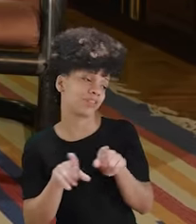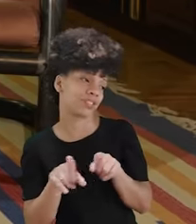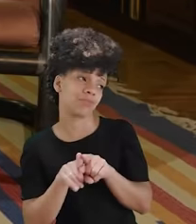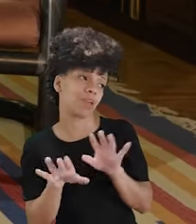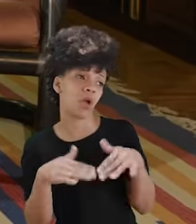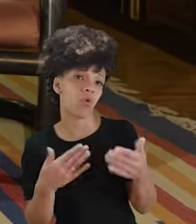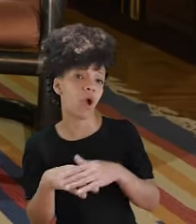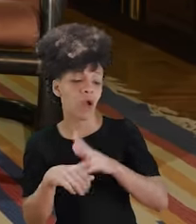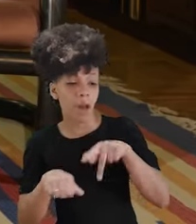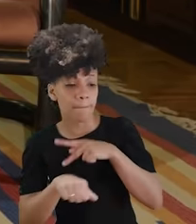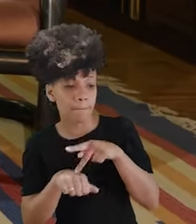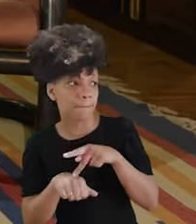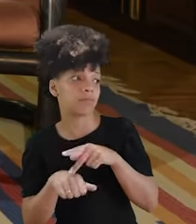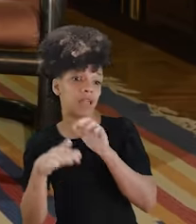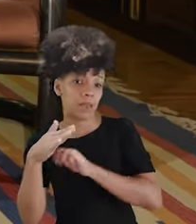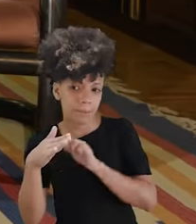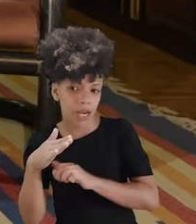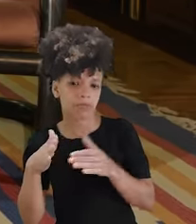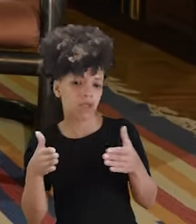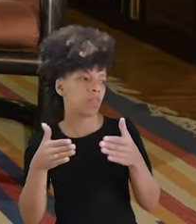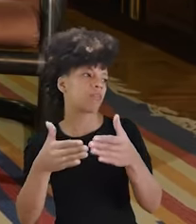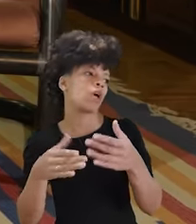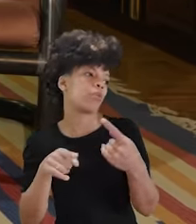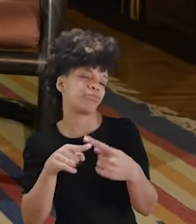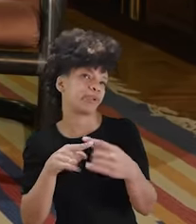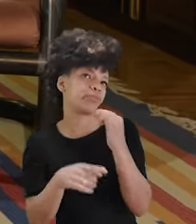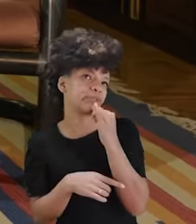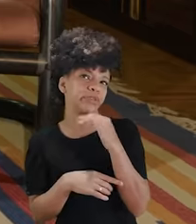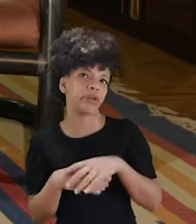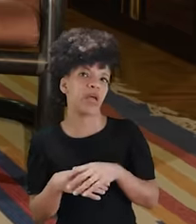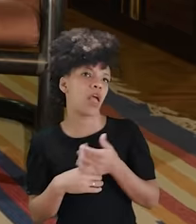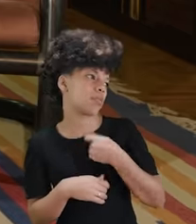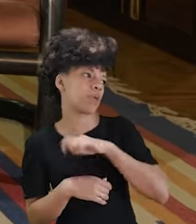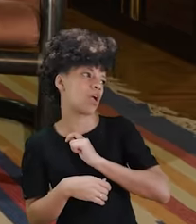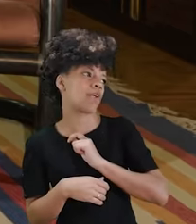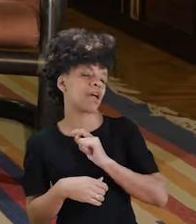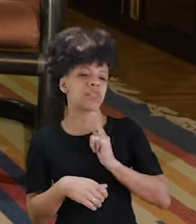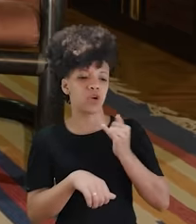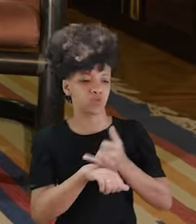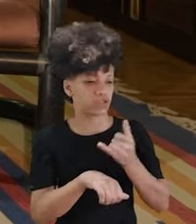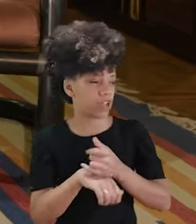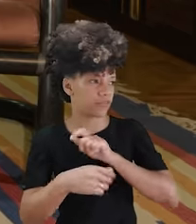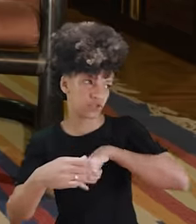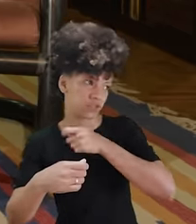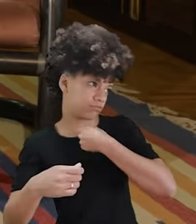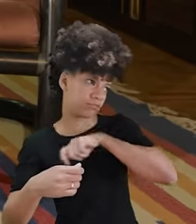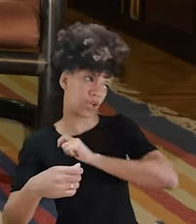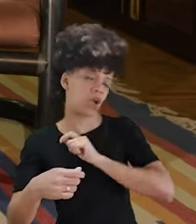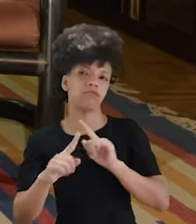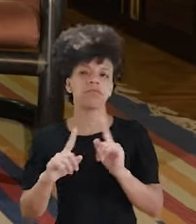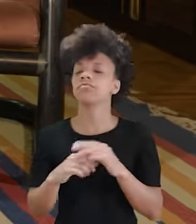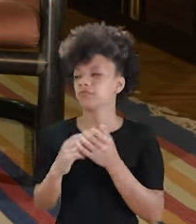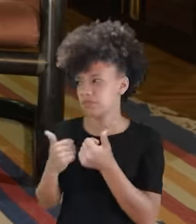isso também da de qual é a nacionalidade do navio da companhia porque tipo é companhia espanhola vai pegar um chefe de cozinha